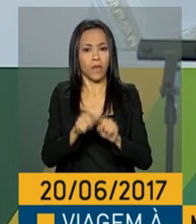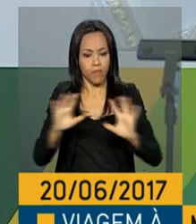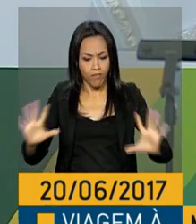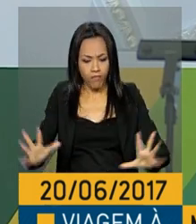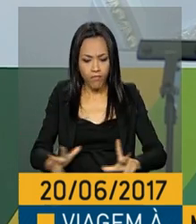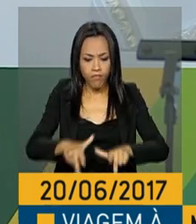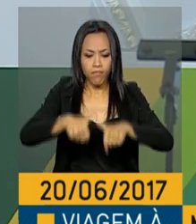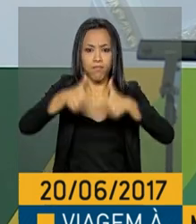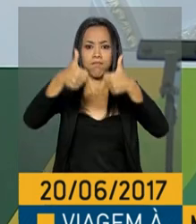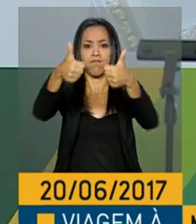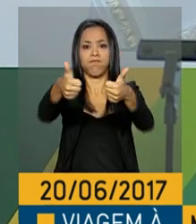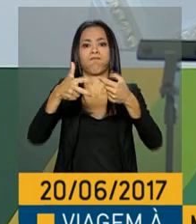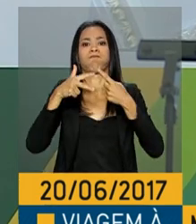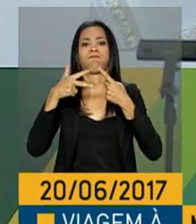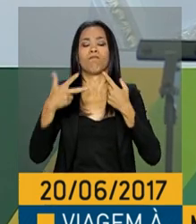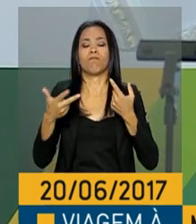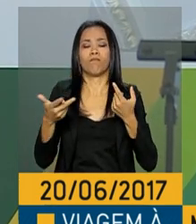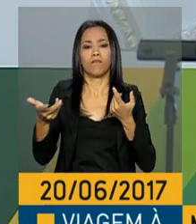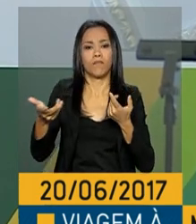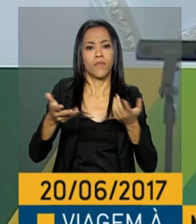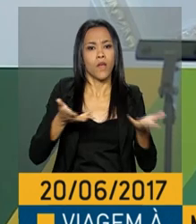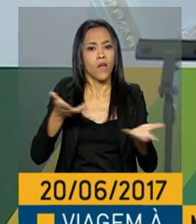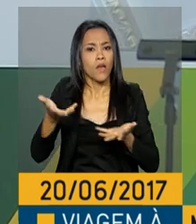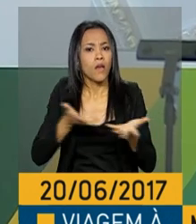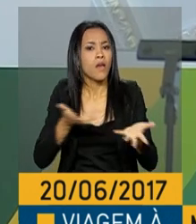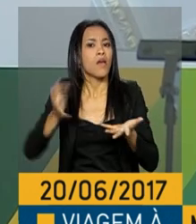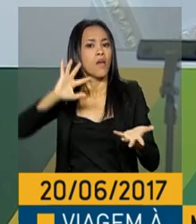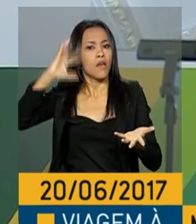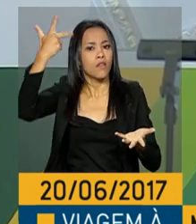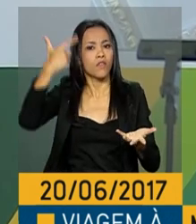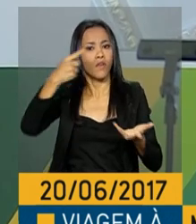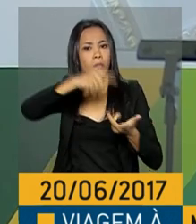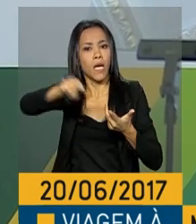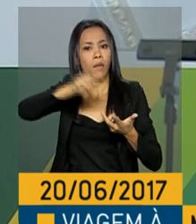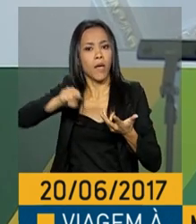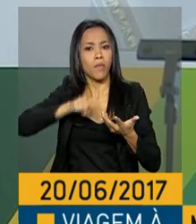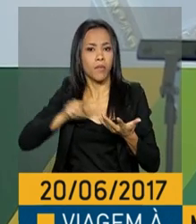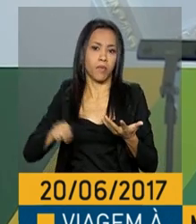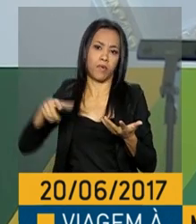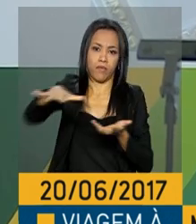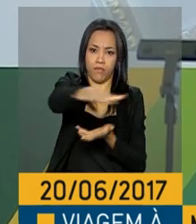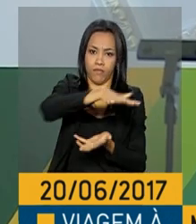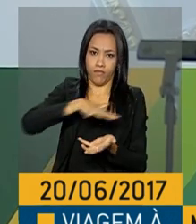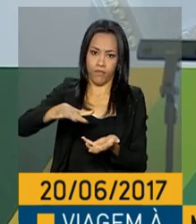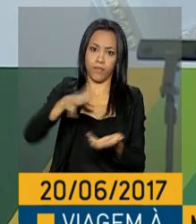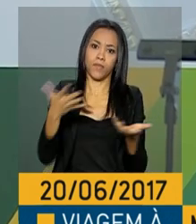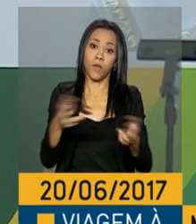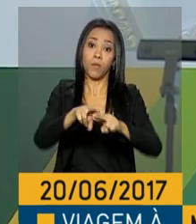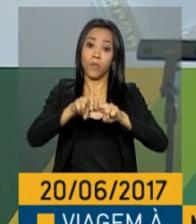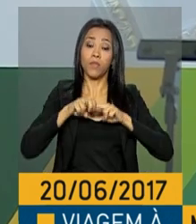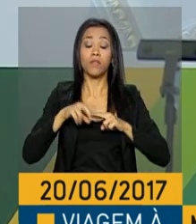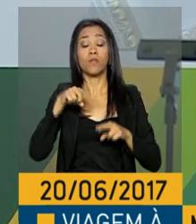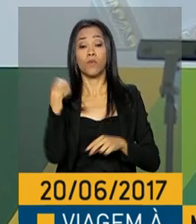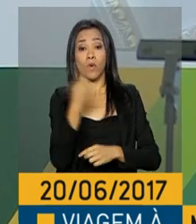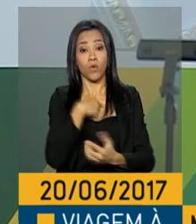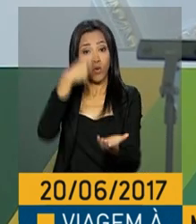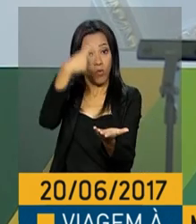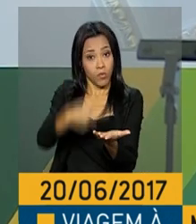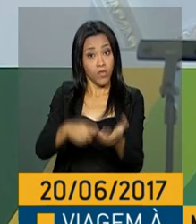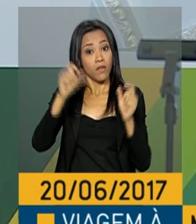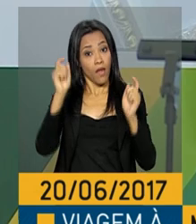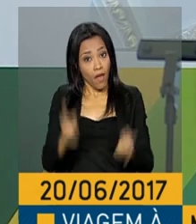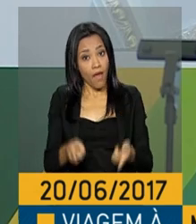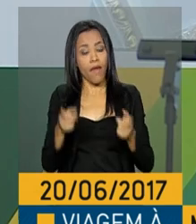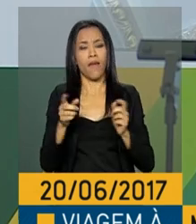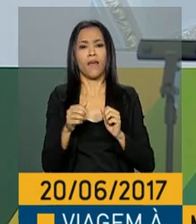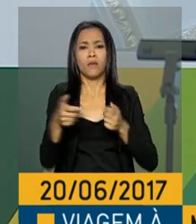aprimorar, na verdade, o ambiente de negócios. Portanto, nosso compromisso é com a estabilidade das regras e